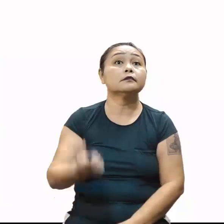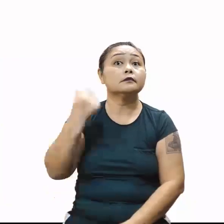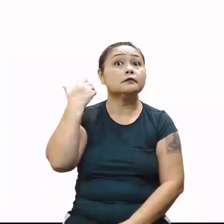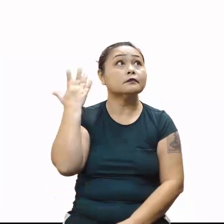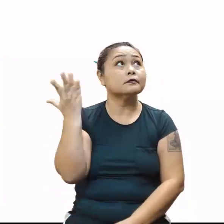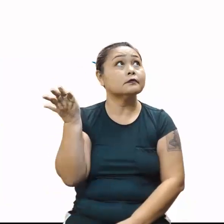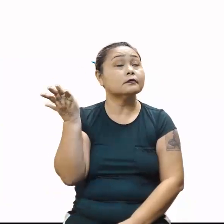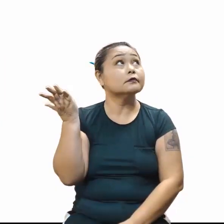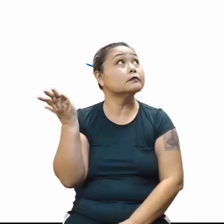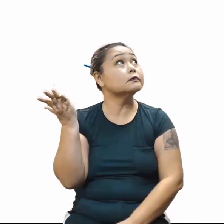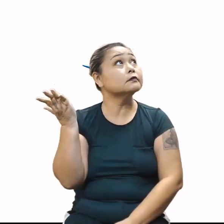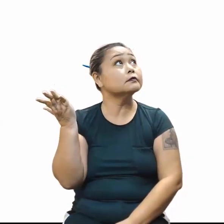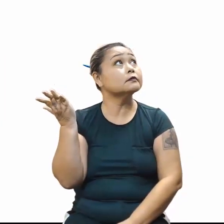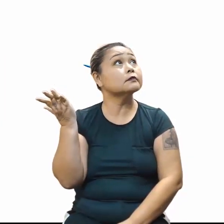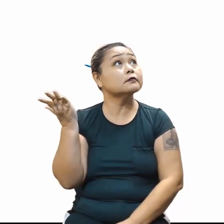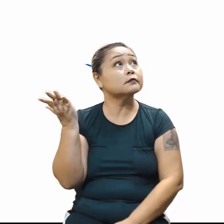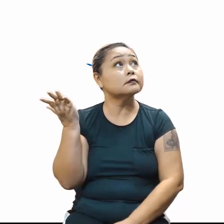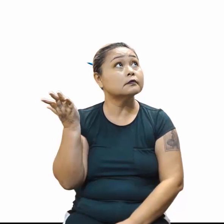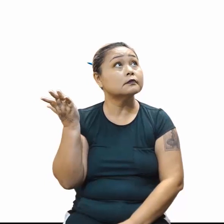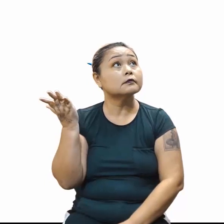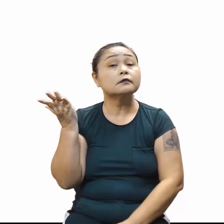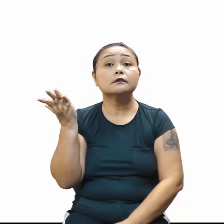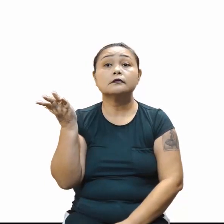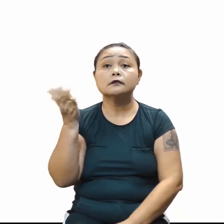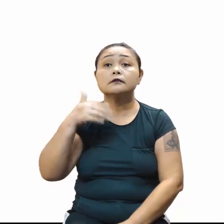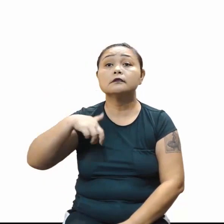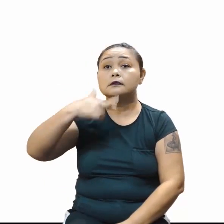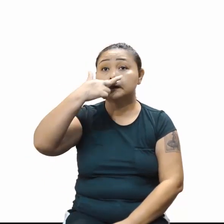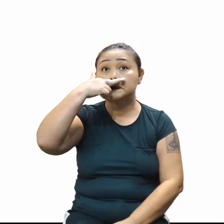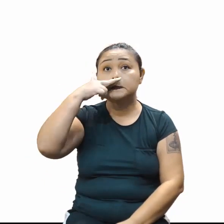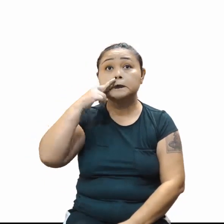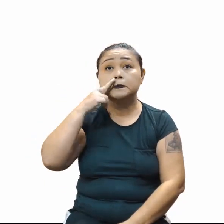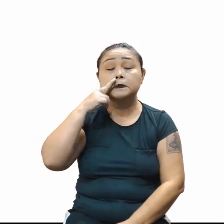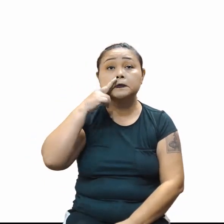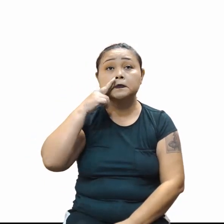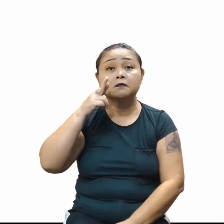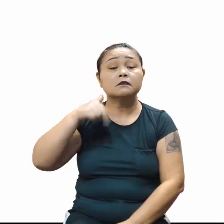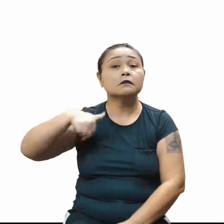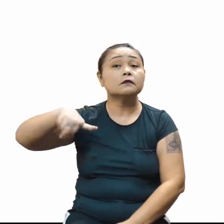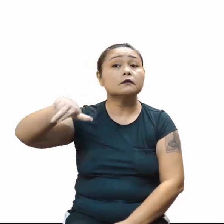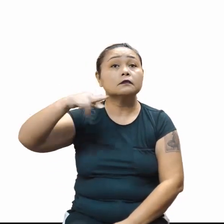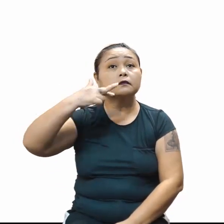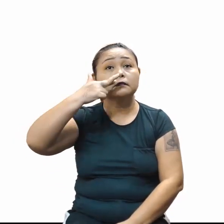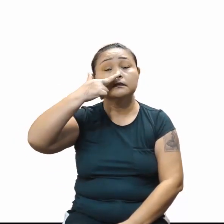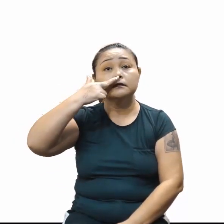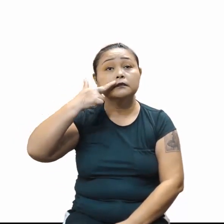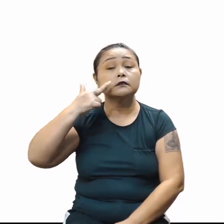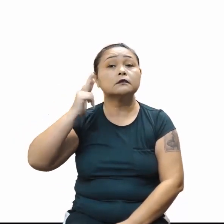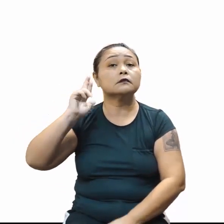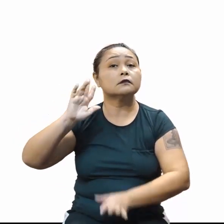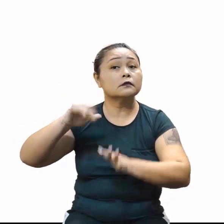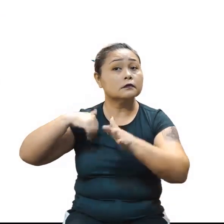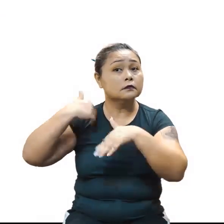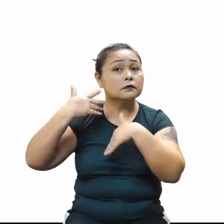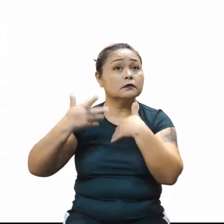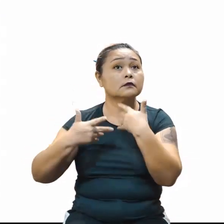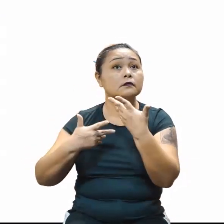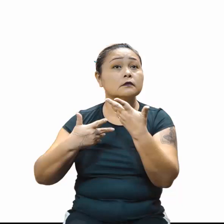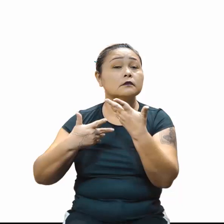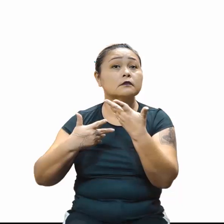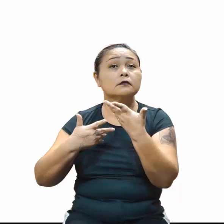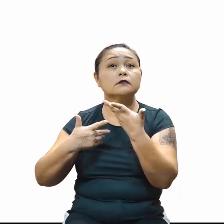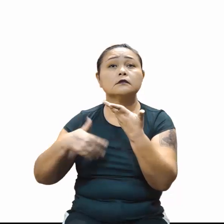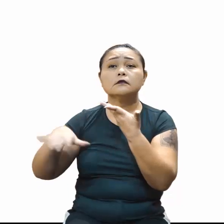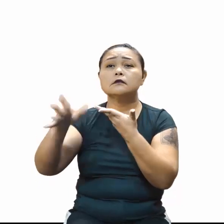Olhem na tela de vocês. Então Rondon, essa expedição Rondon, ela extrapola